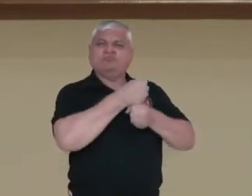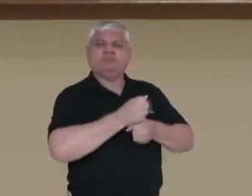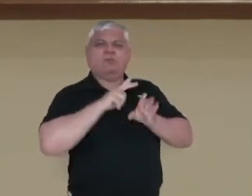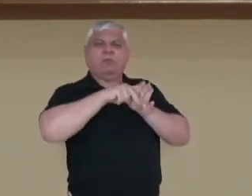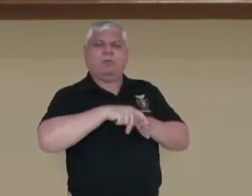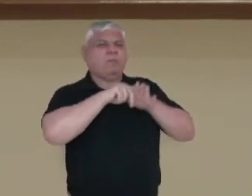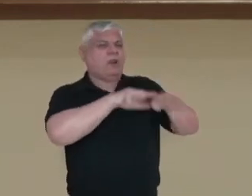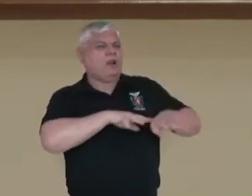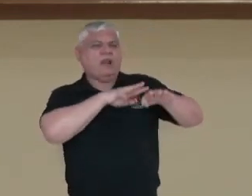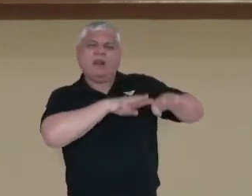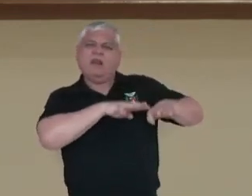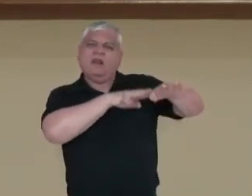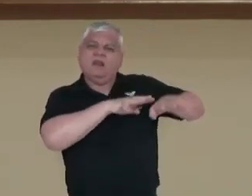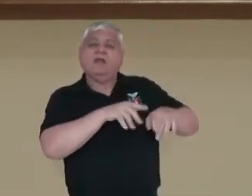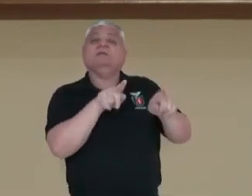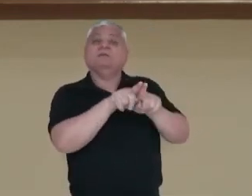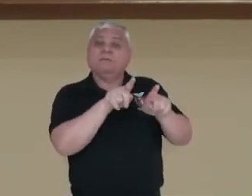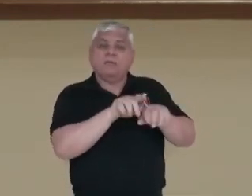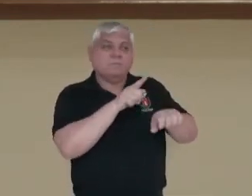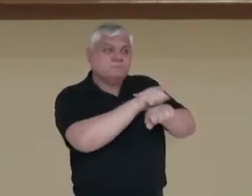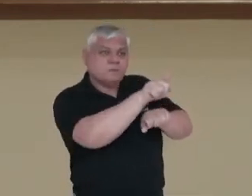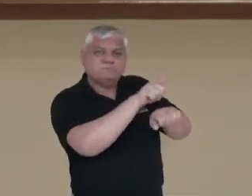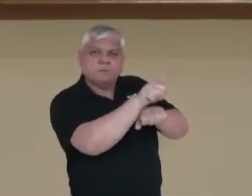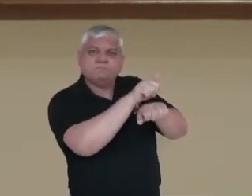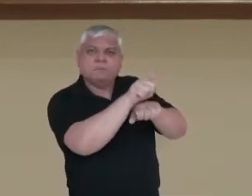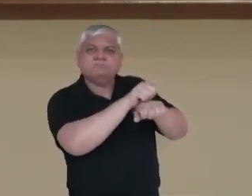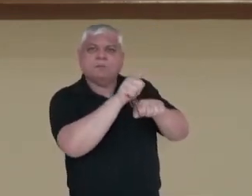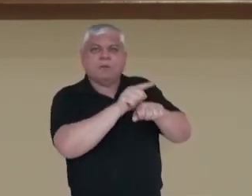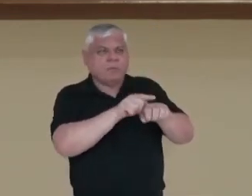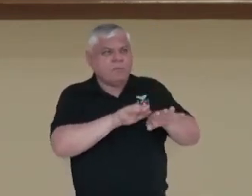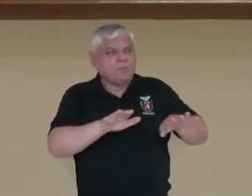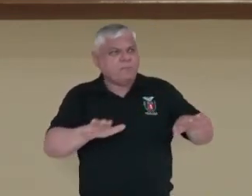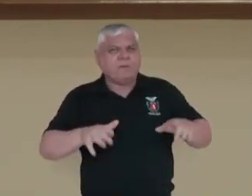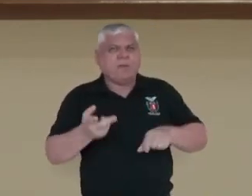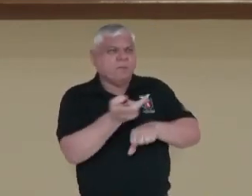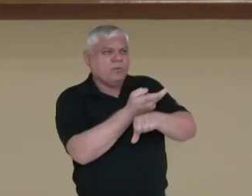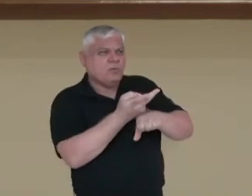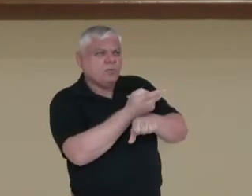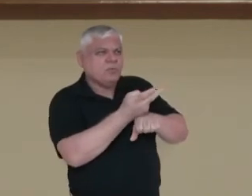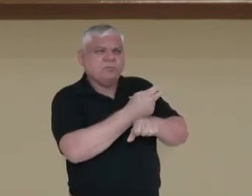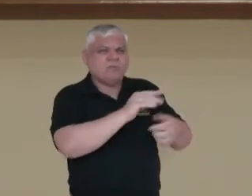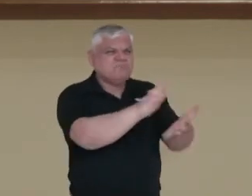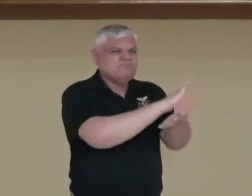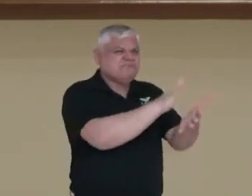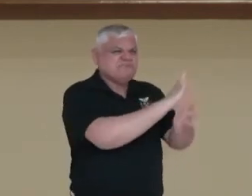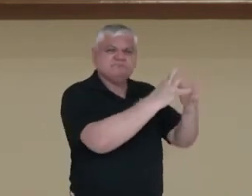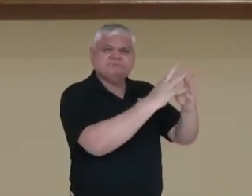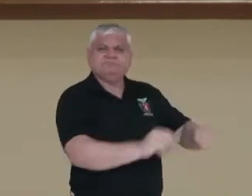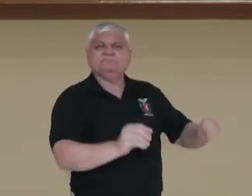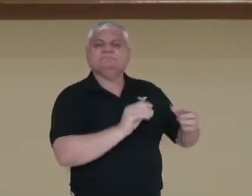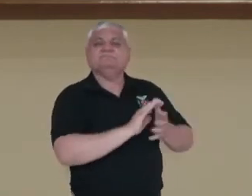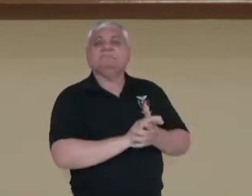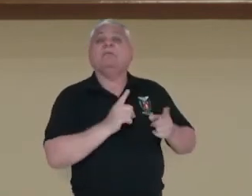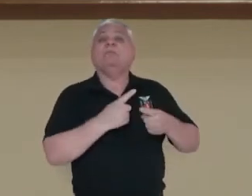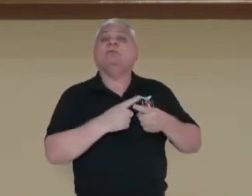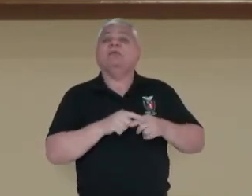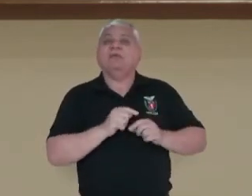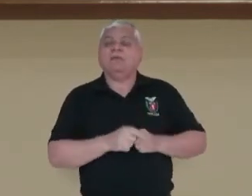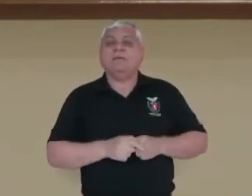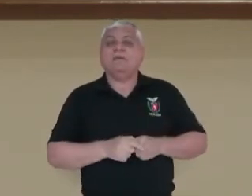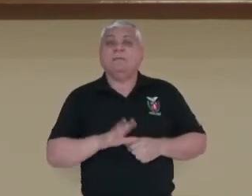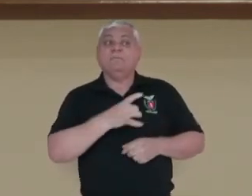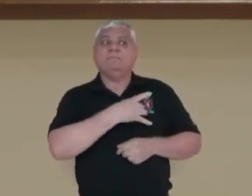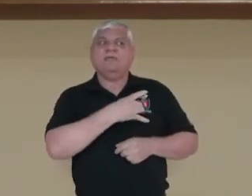última dessas expedições, eles organizaram um aparato gigantesco para realmente destruir o quilombo. Por quê? Porque o receio